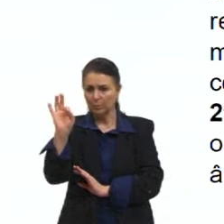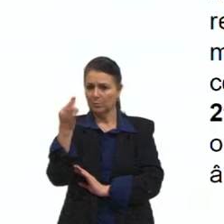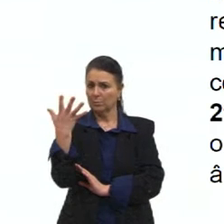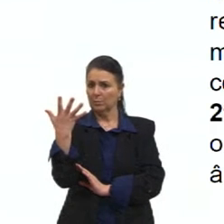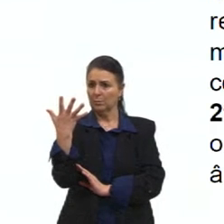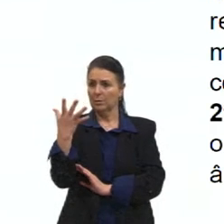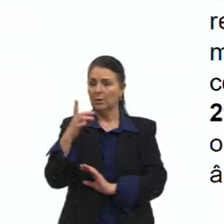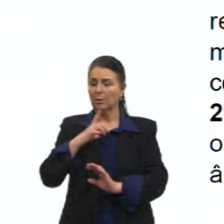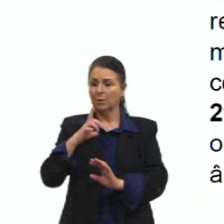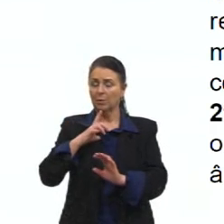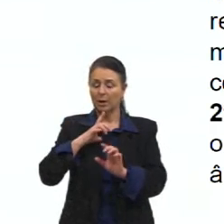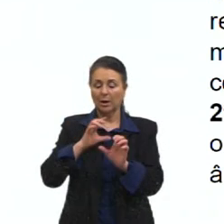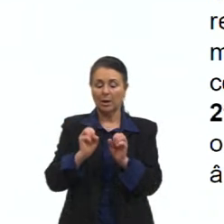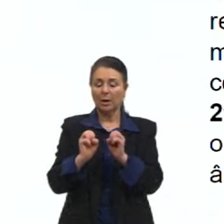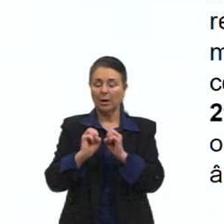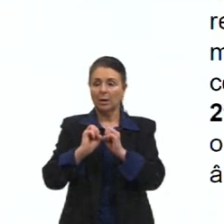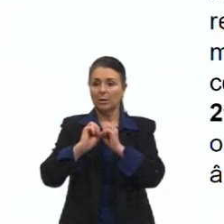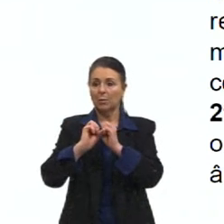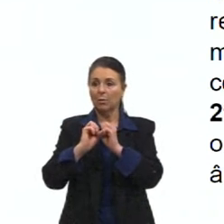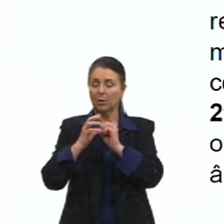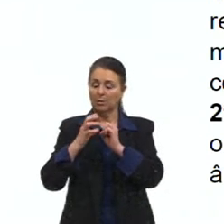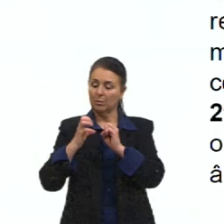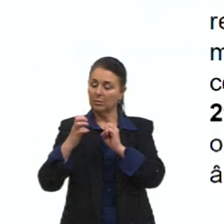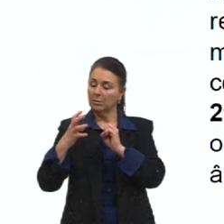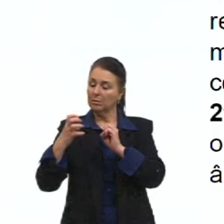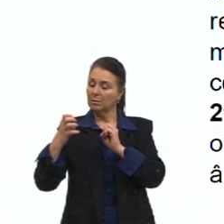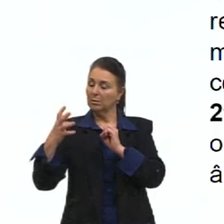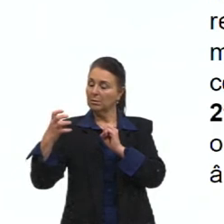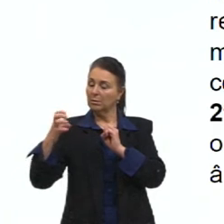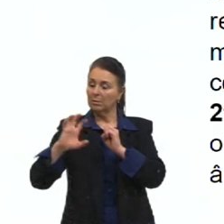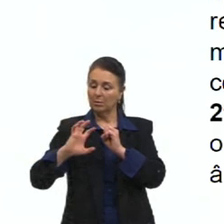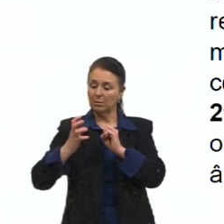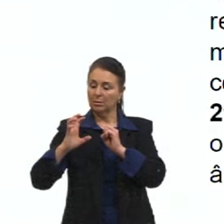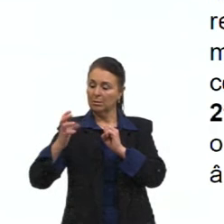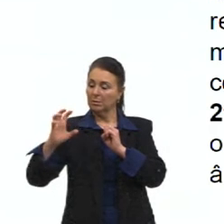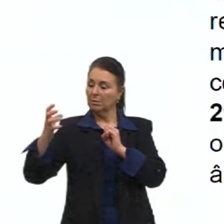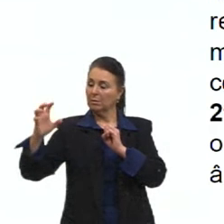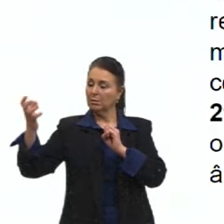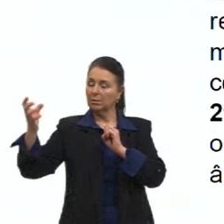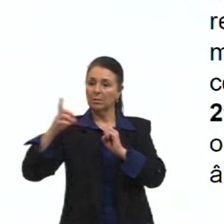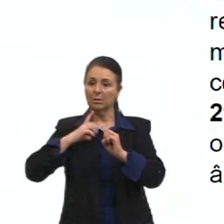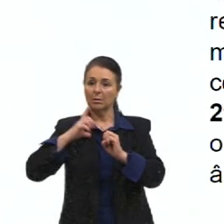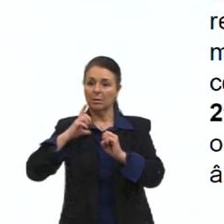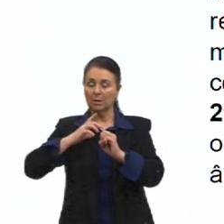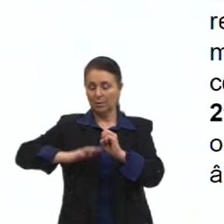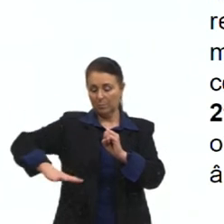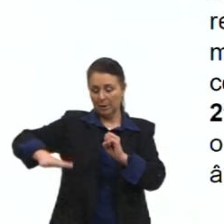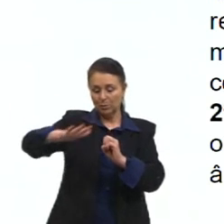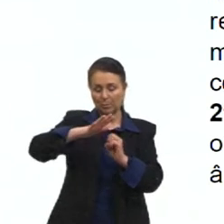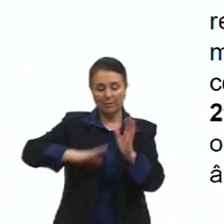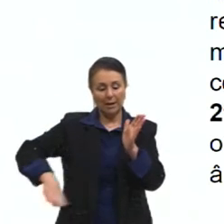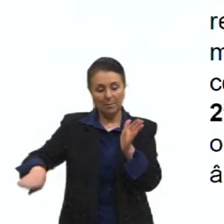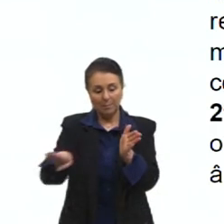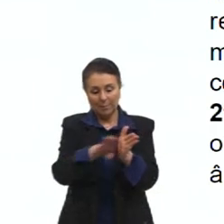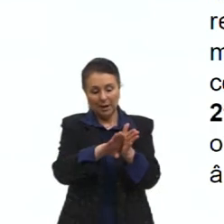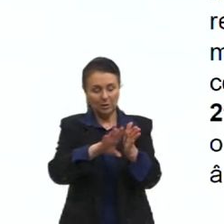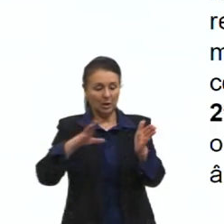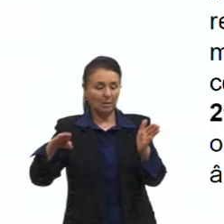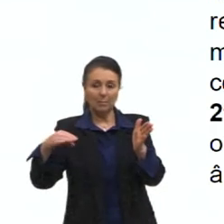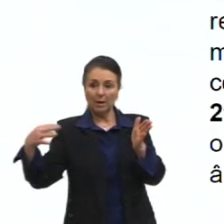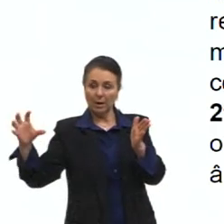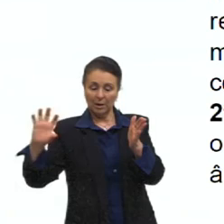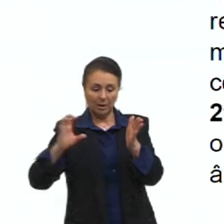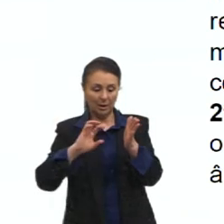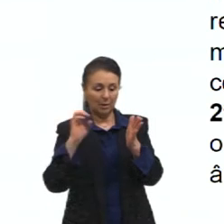ondas. Vai ocorrer, então, essa reflexão sempre que uma onda atingir determinada superfície e voltar a